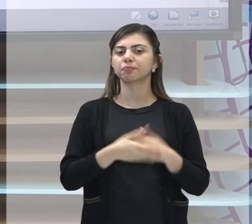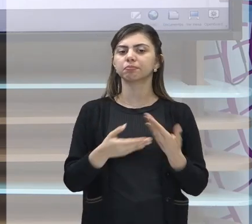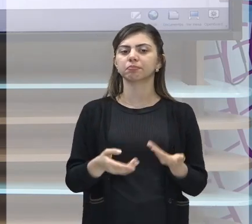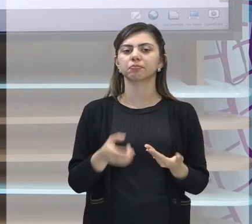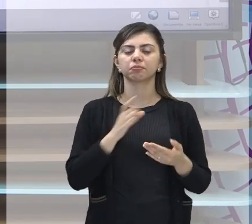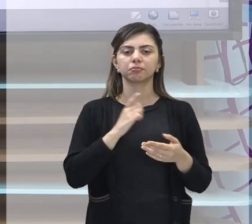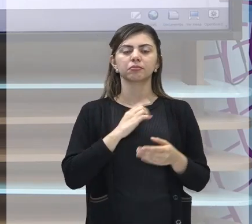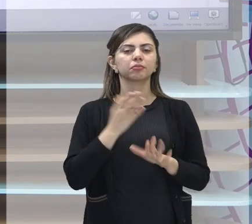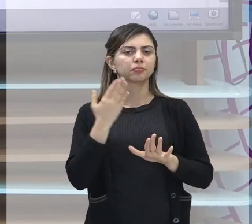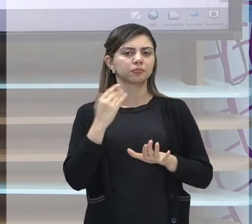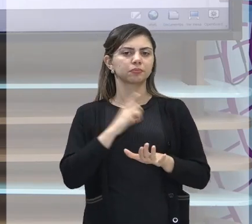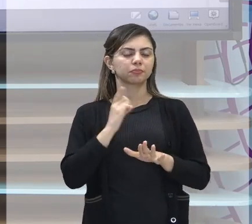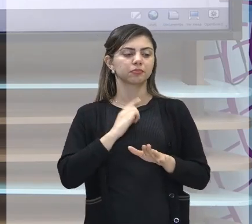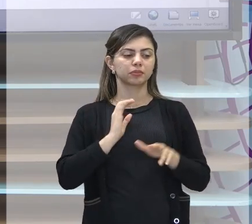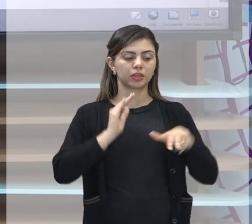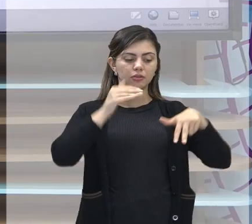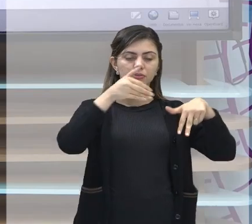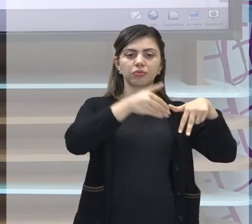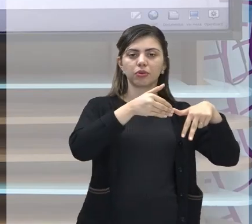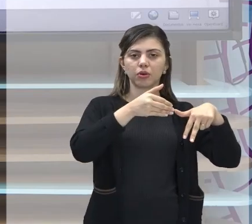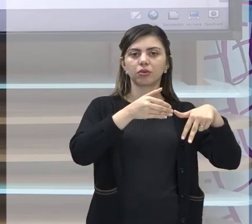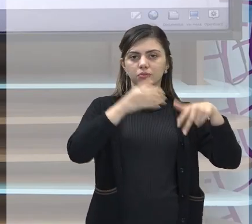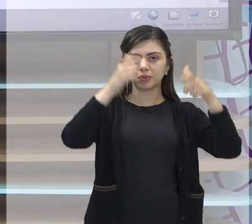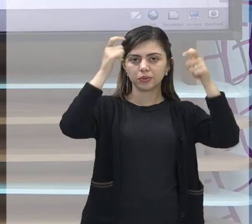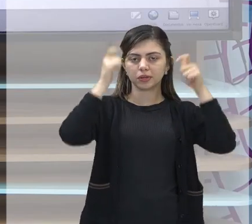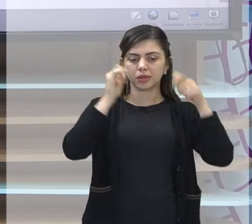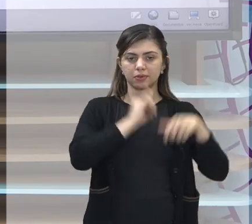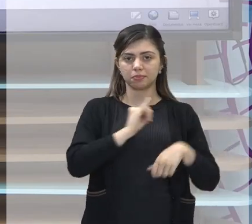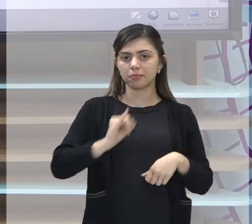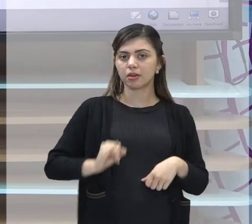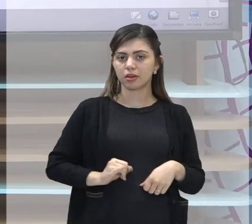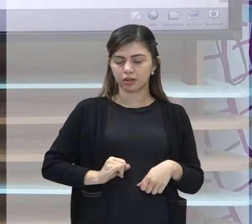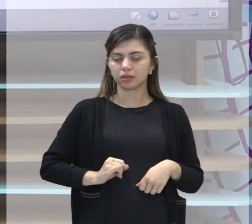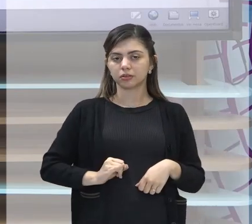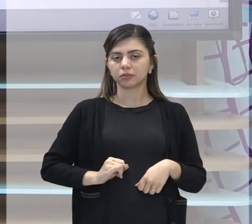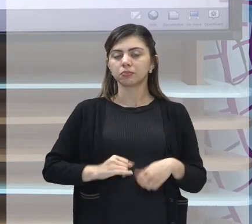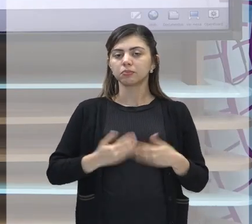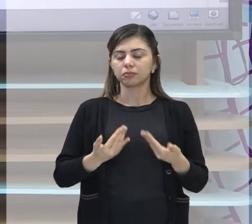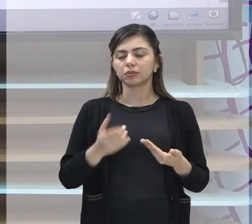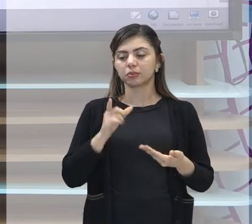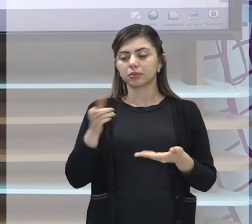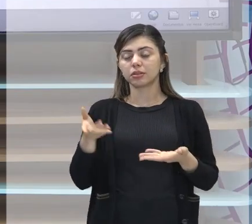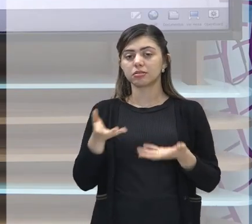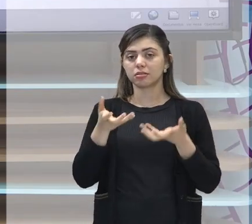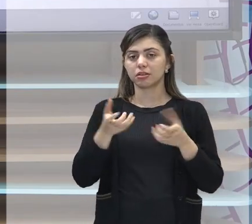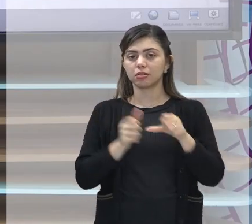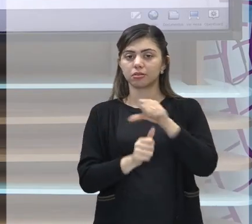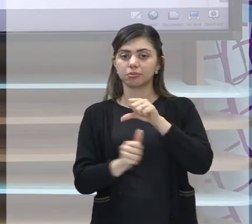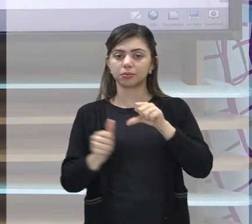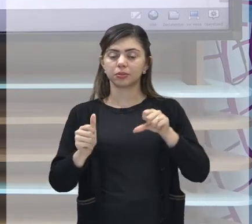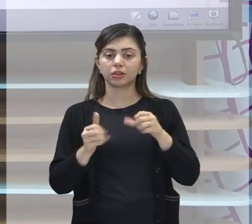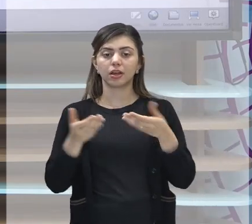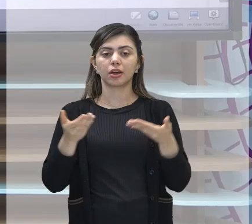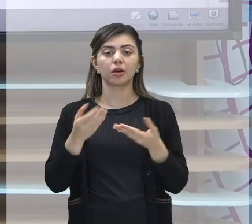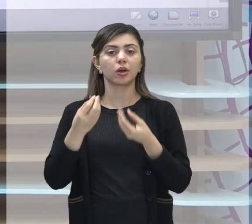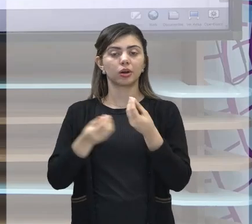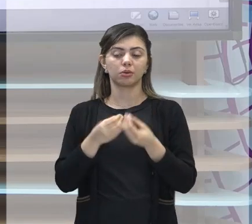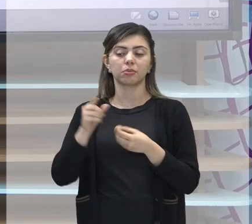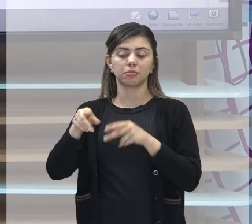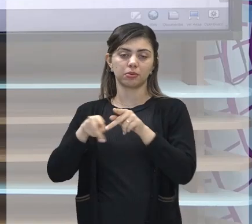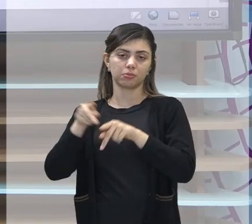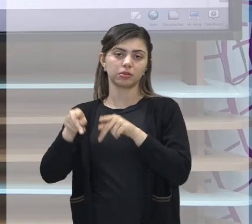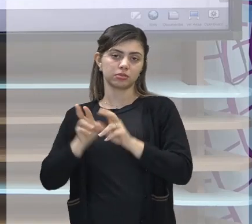estava centralizado na mão do imperador e, de um modo geral, passar à mão do